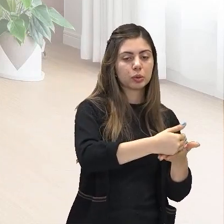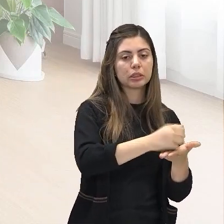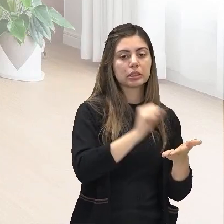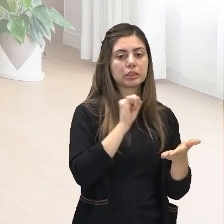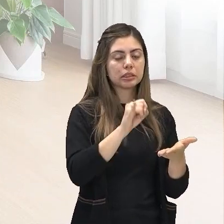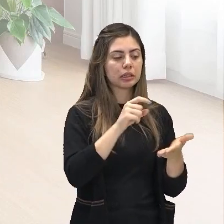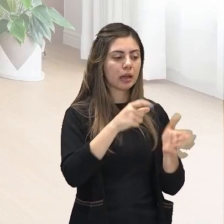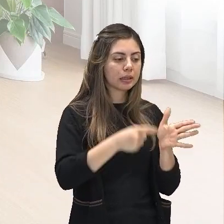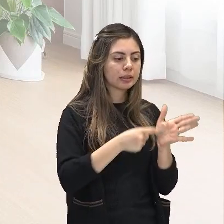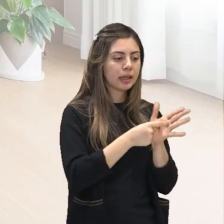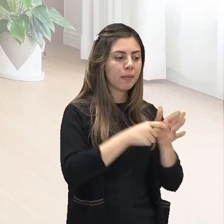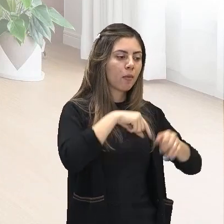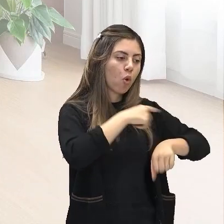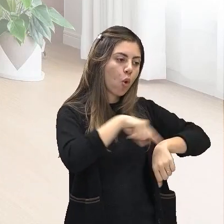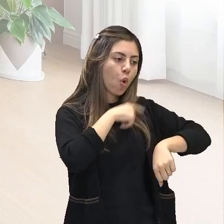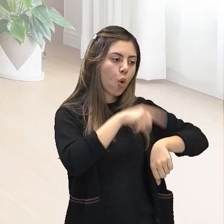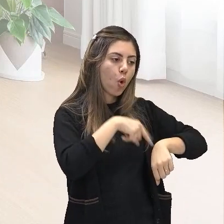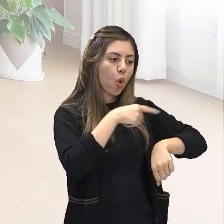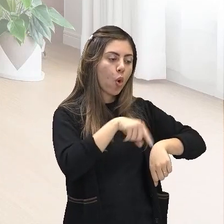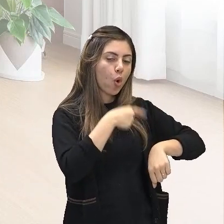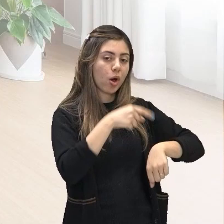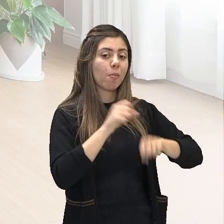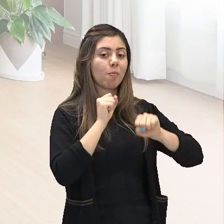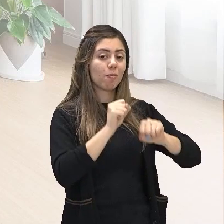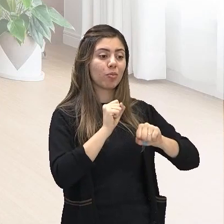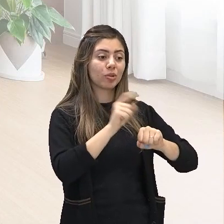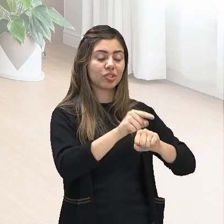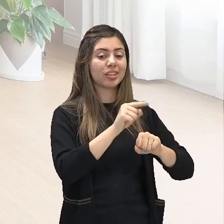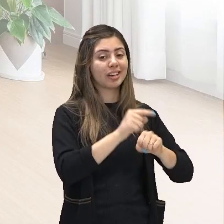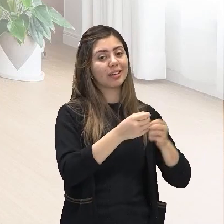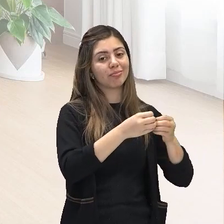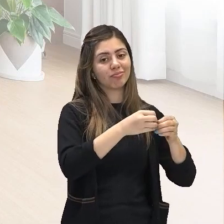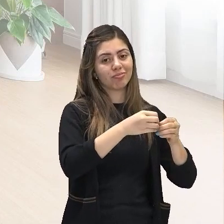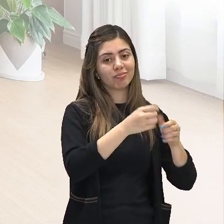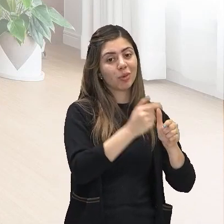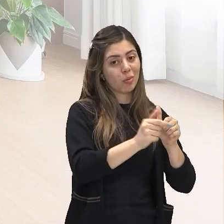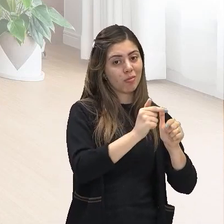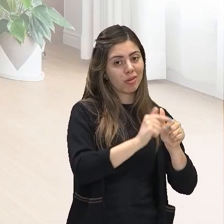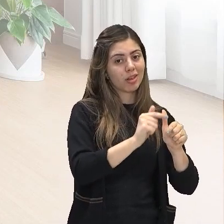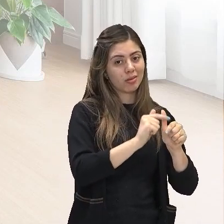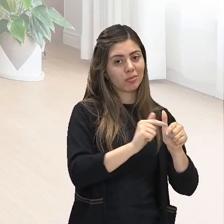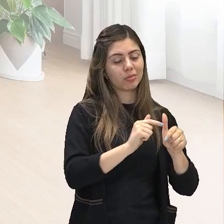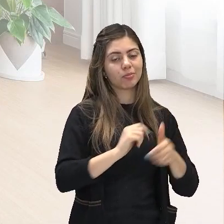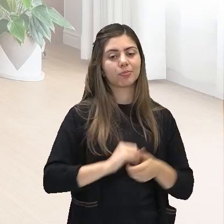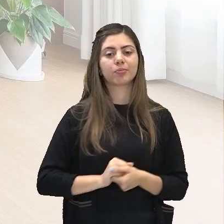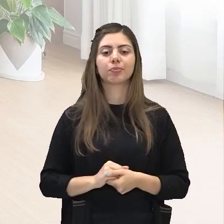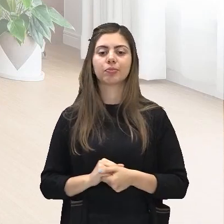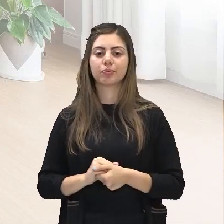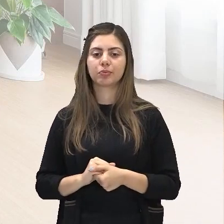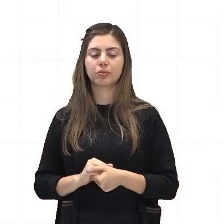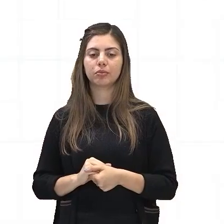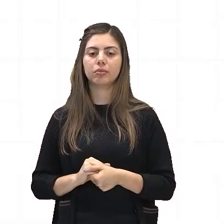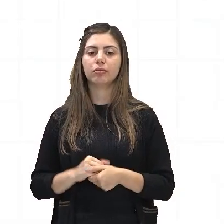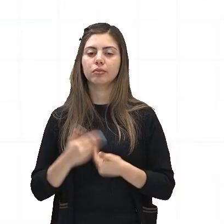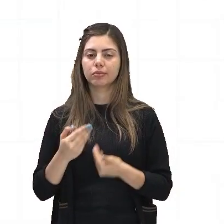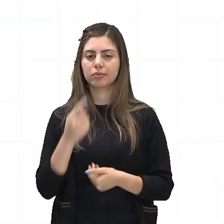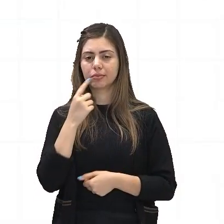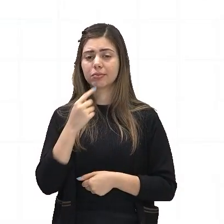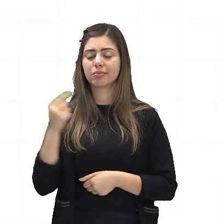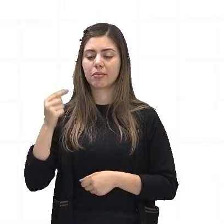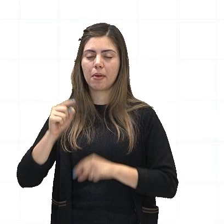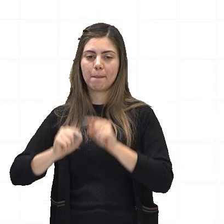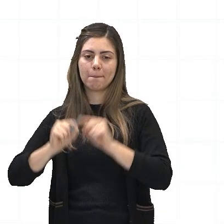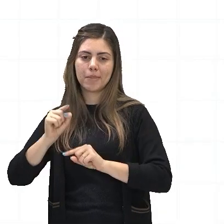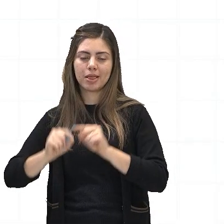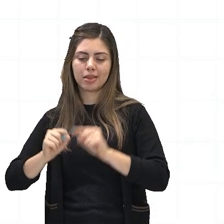tempo carregado. Então, carrega somente no período que precisa, também para não consumir muita energia. Vamos ver ali os aparelhos domésticos que